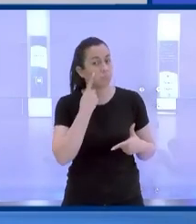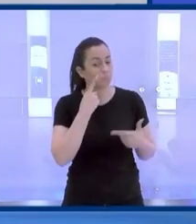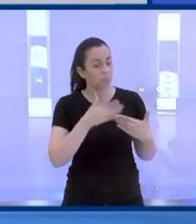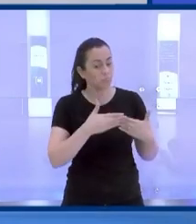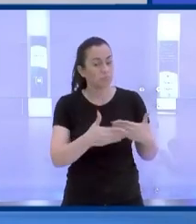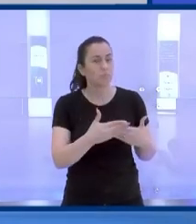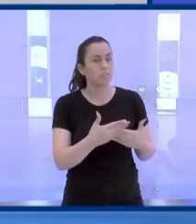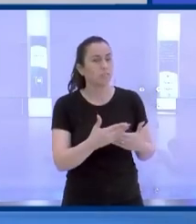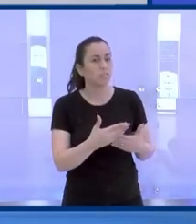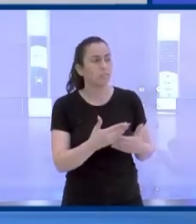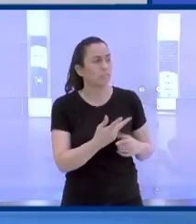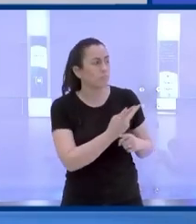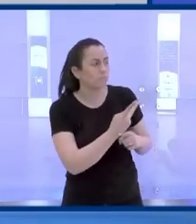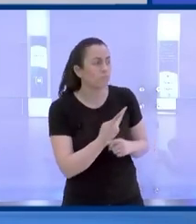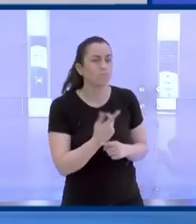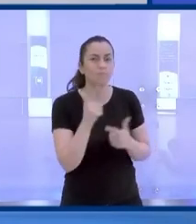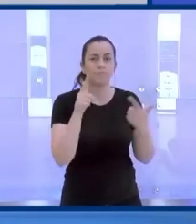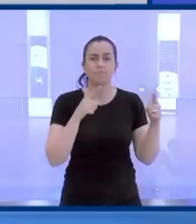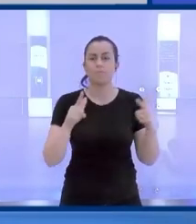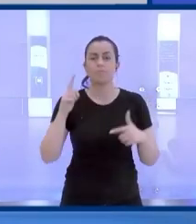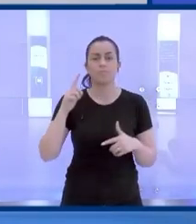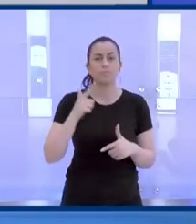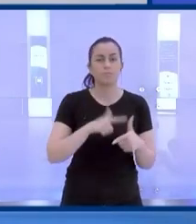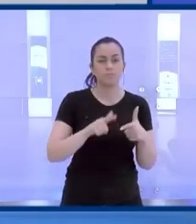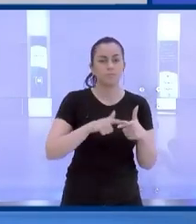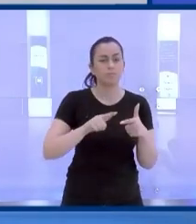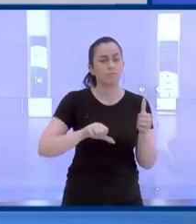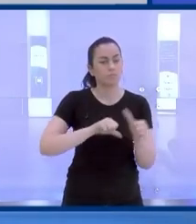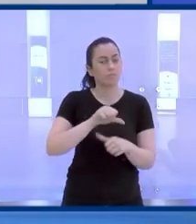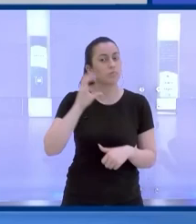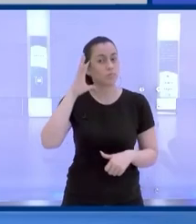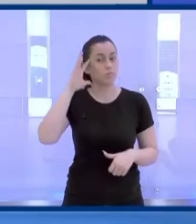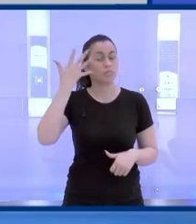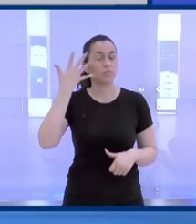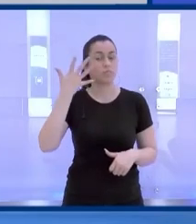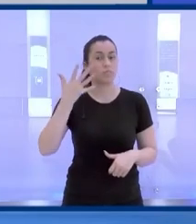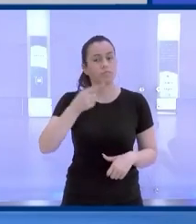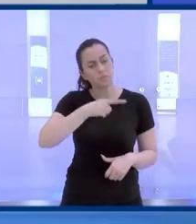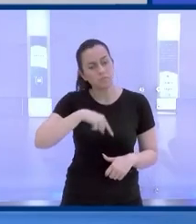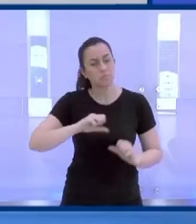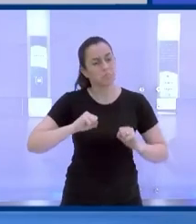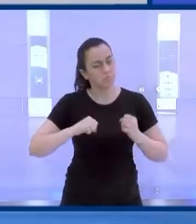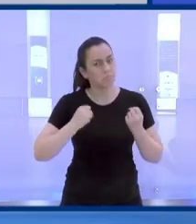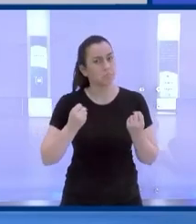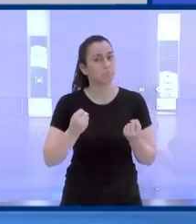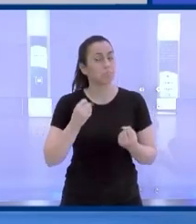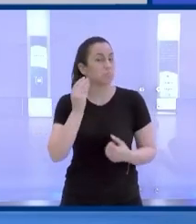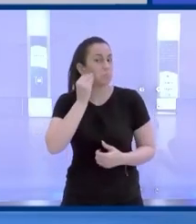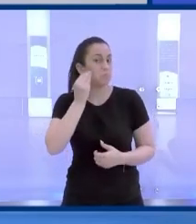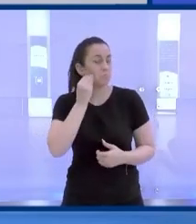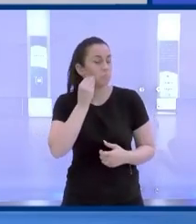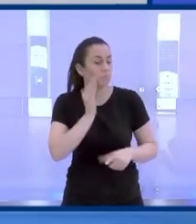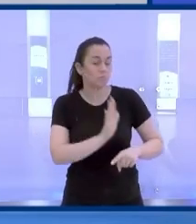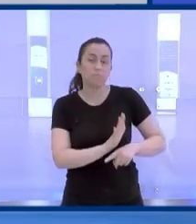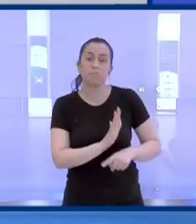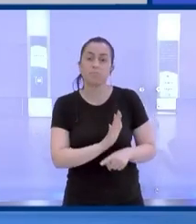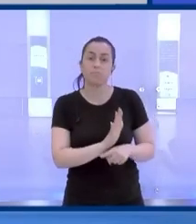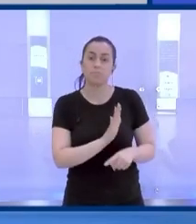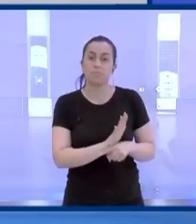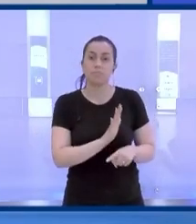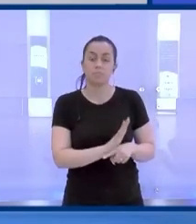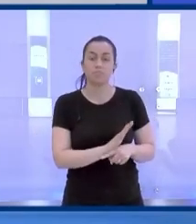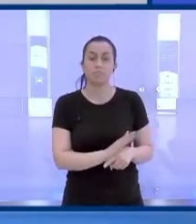buscar outros caminhos, mas o importante é que isso não abala a confiança que nós temos de que o